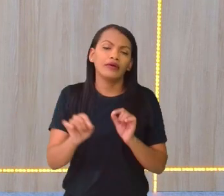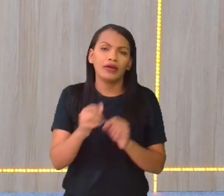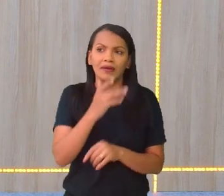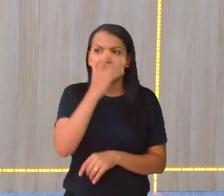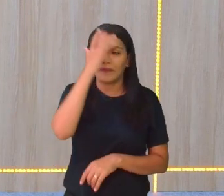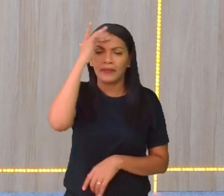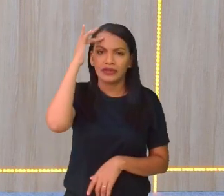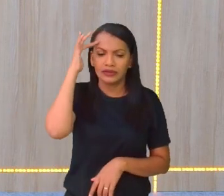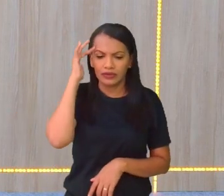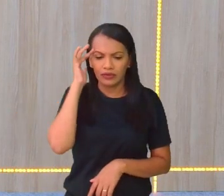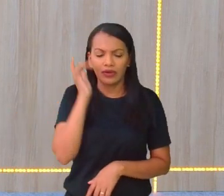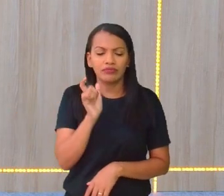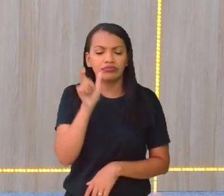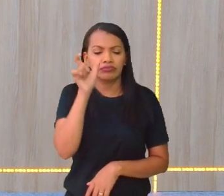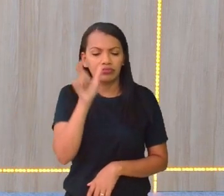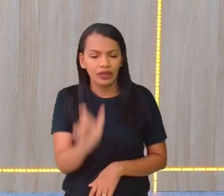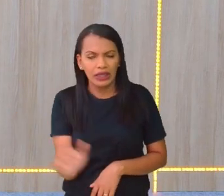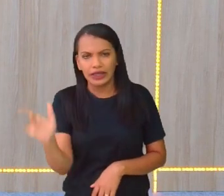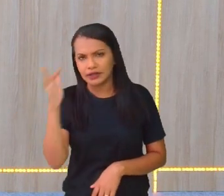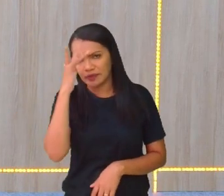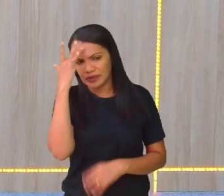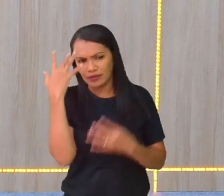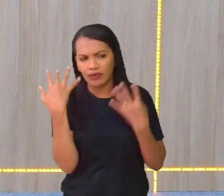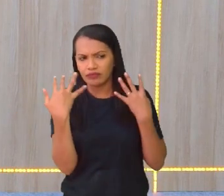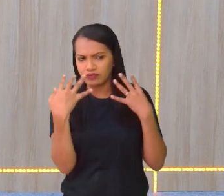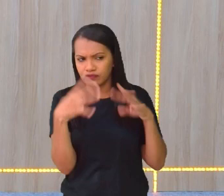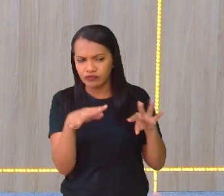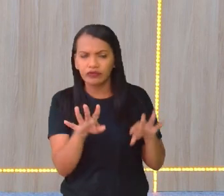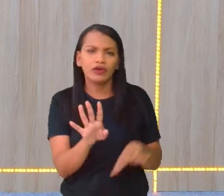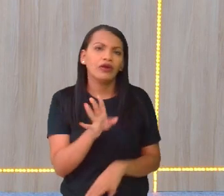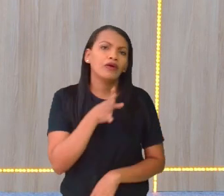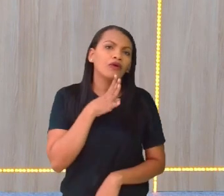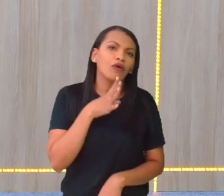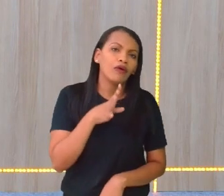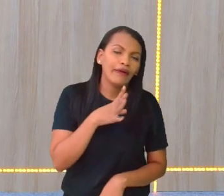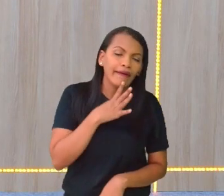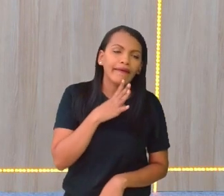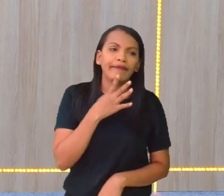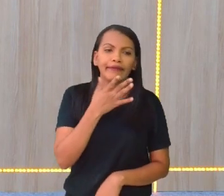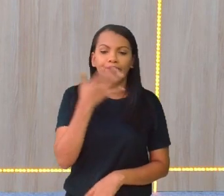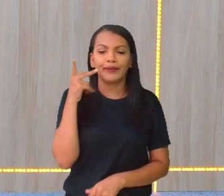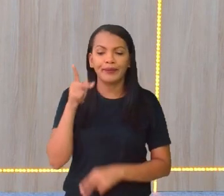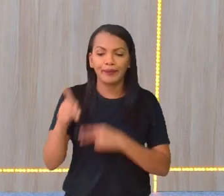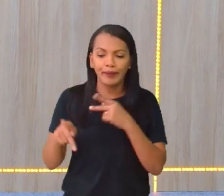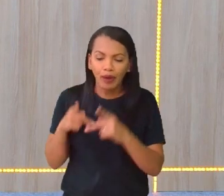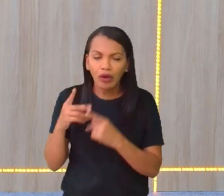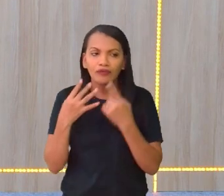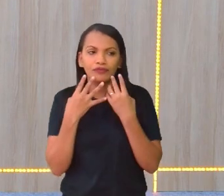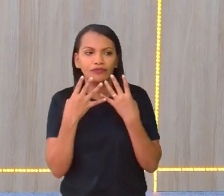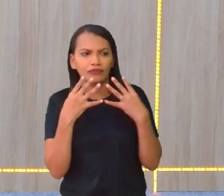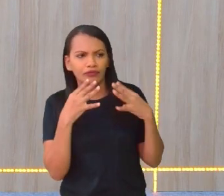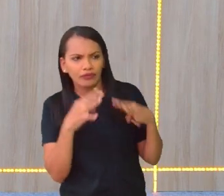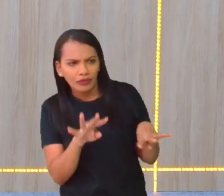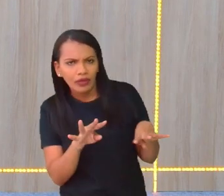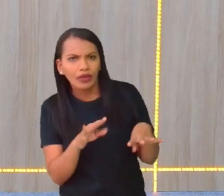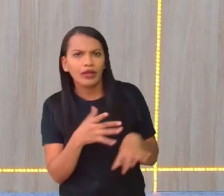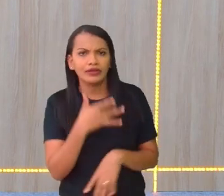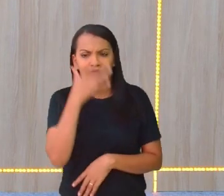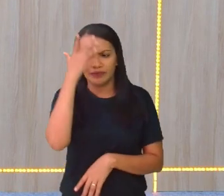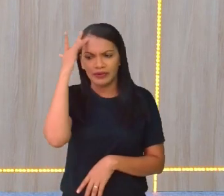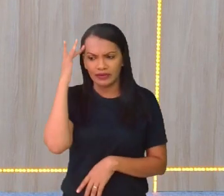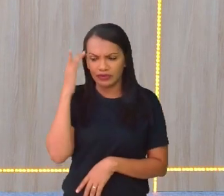personagem público, não é? Que é da população, não é? E aí se divide, não é? Os que